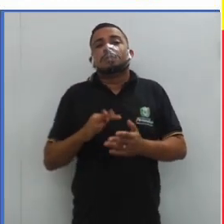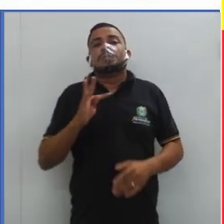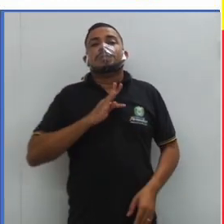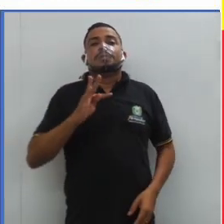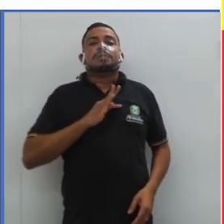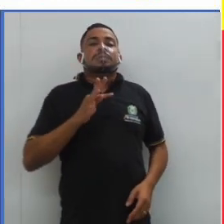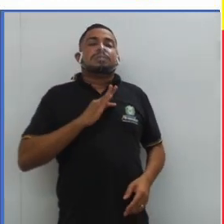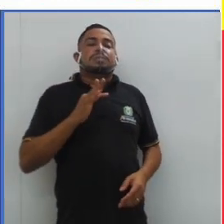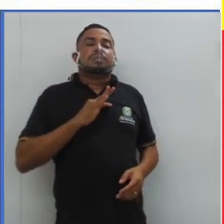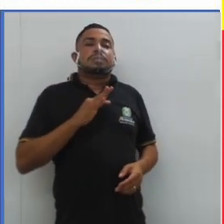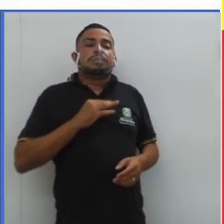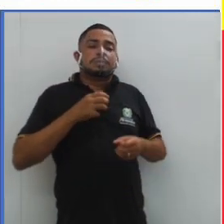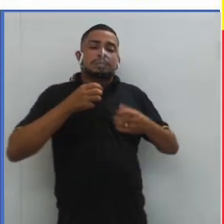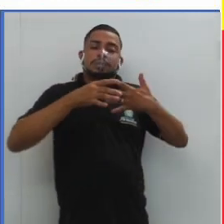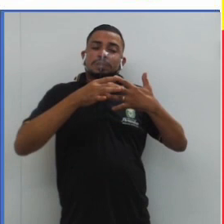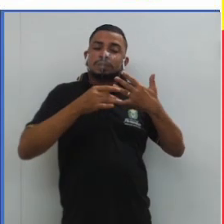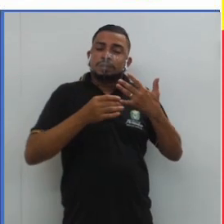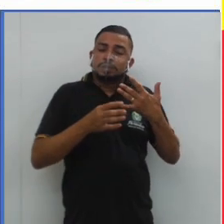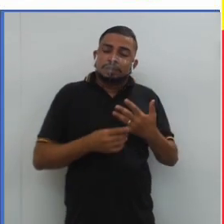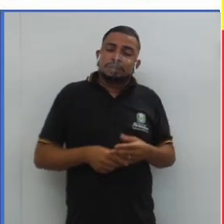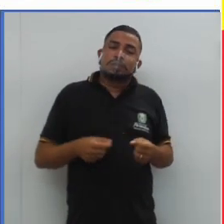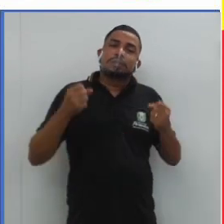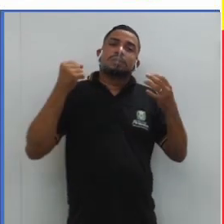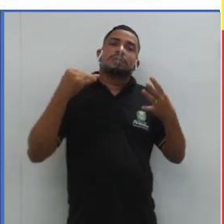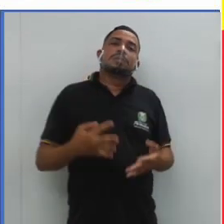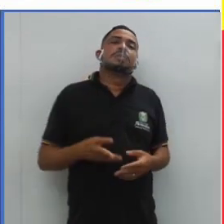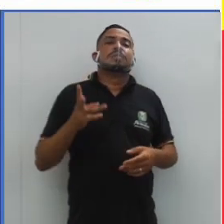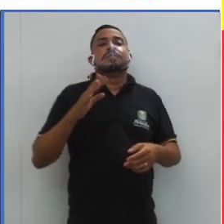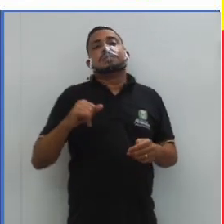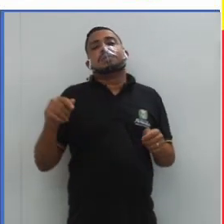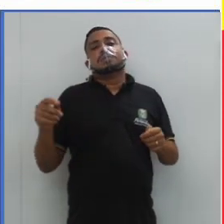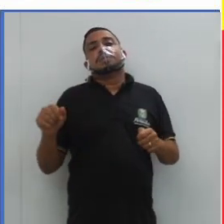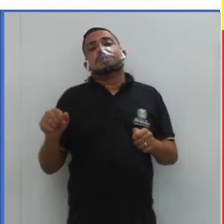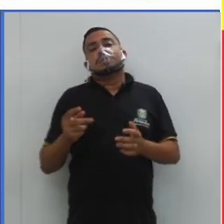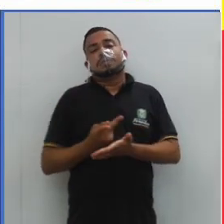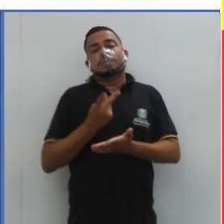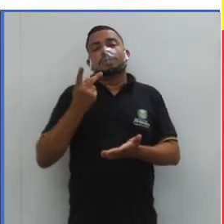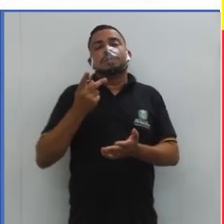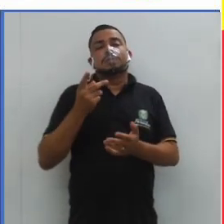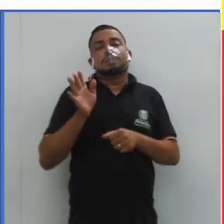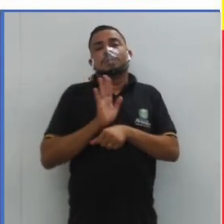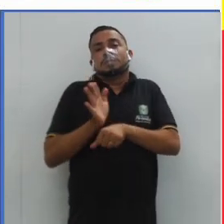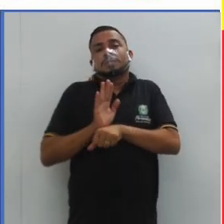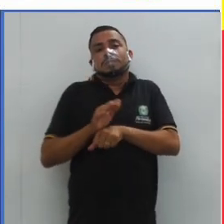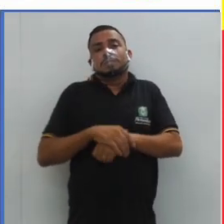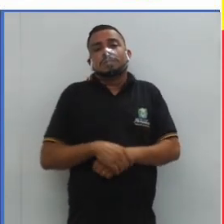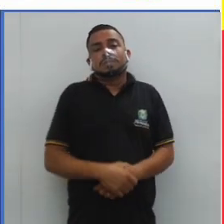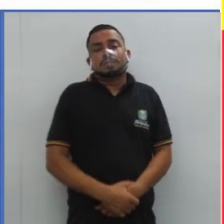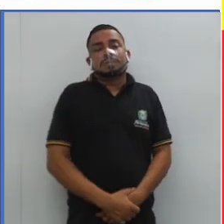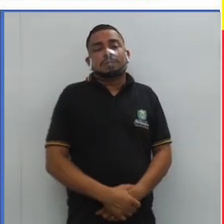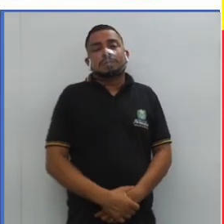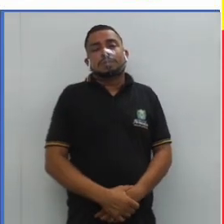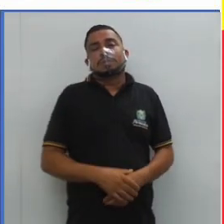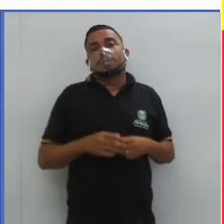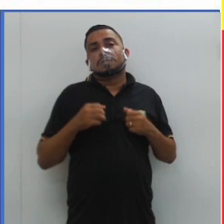texto técnico detalhado e descritivo, né, do que vai acontecer no filme. Funciona como um guia de filmagem. Ele pode